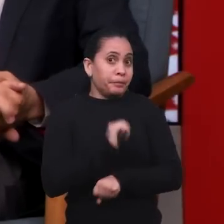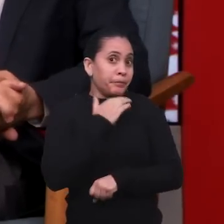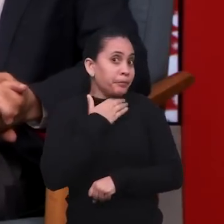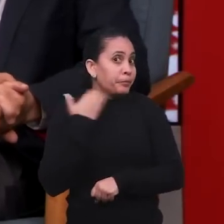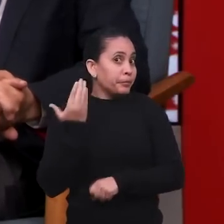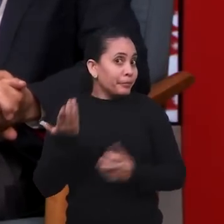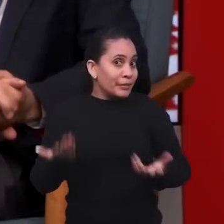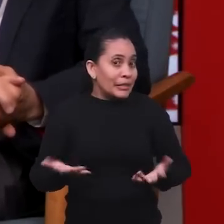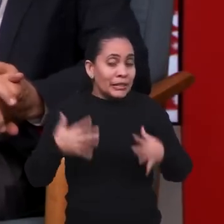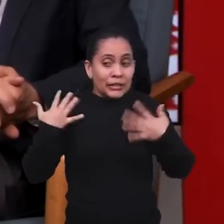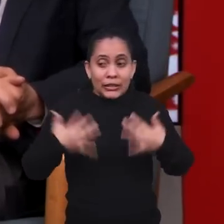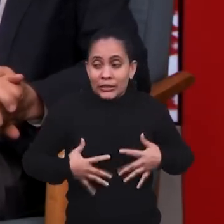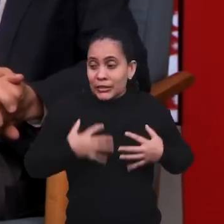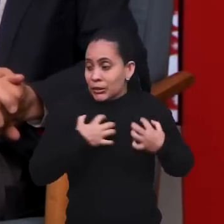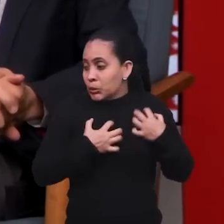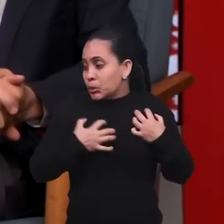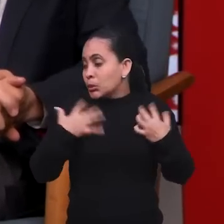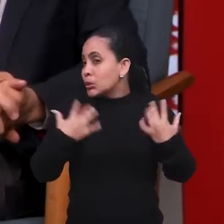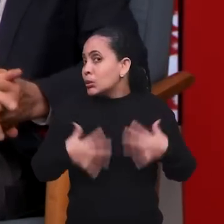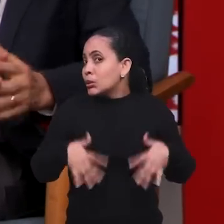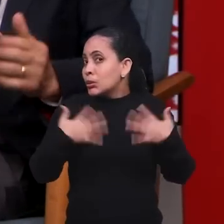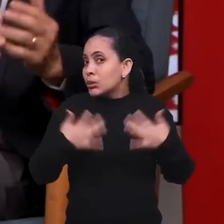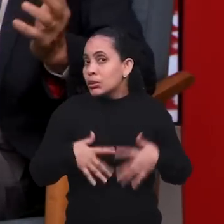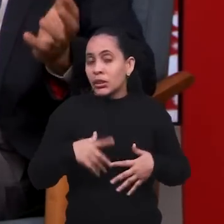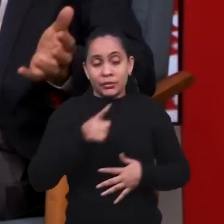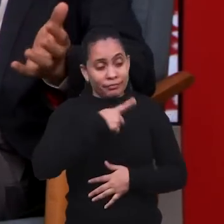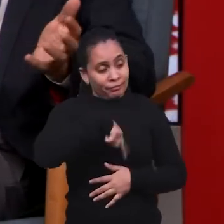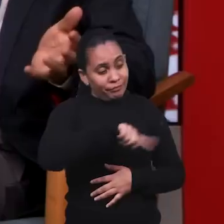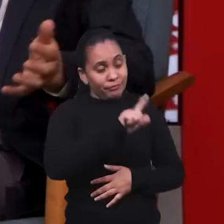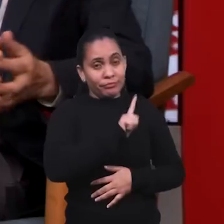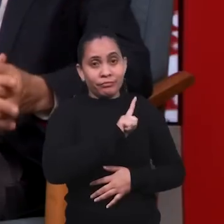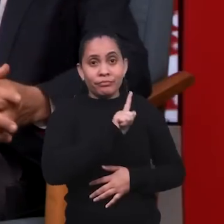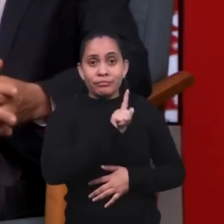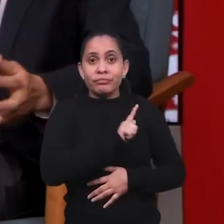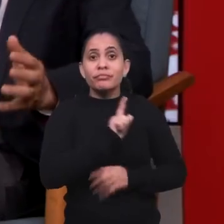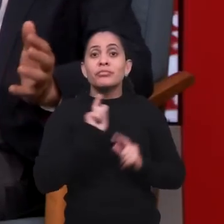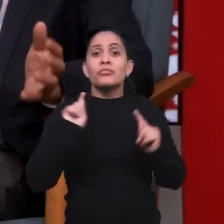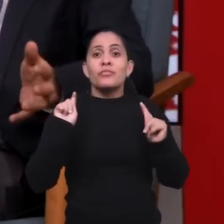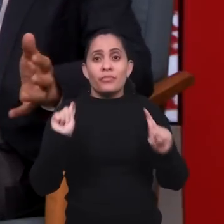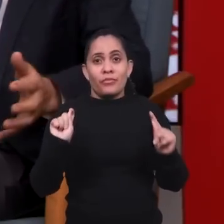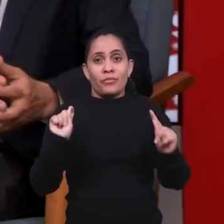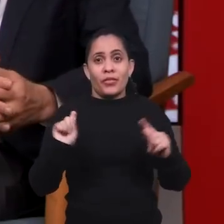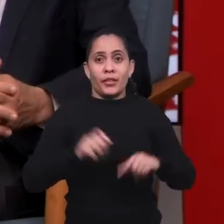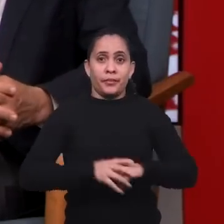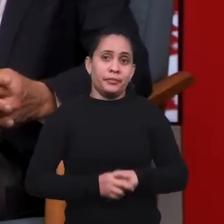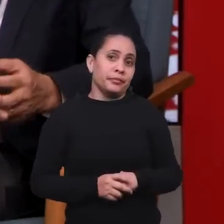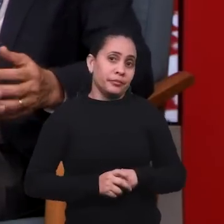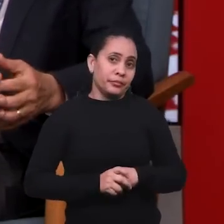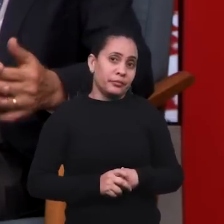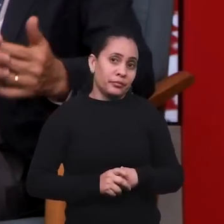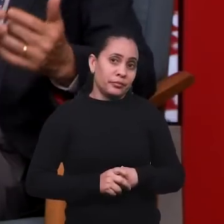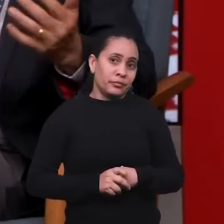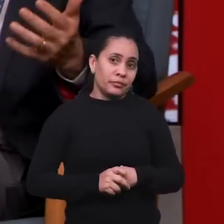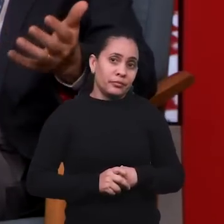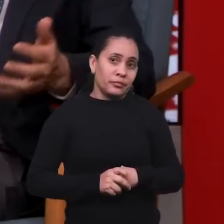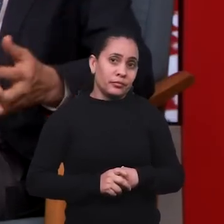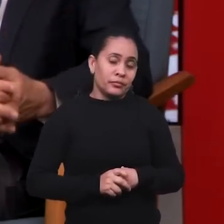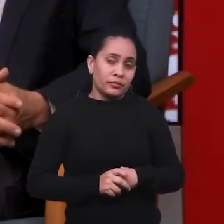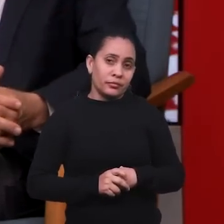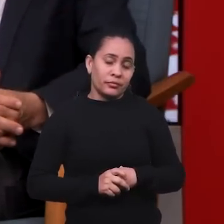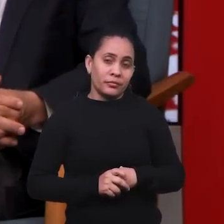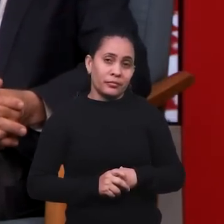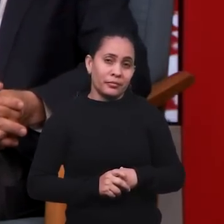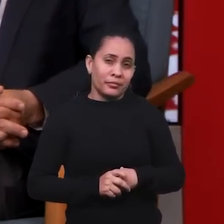situação desesperadora para eles. Eles tinham que providenciar toda a sua forma, todo o